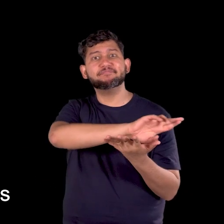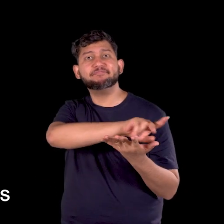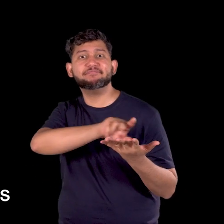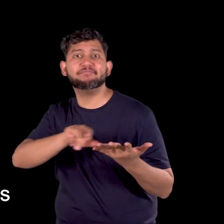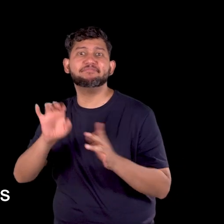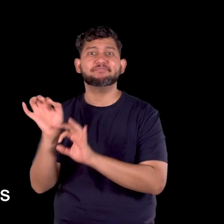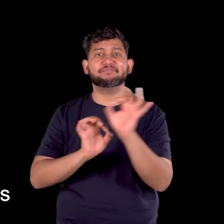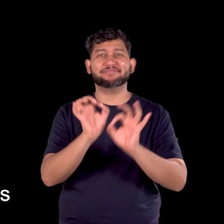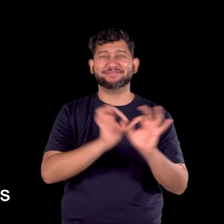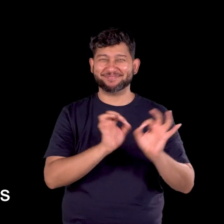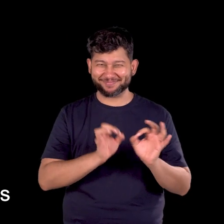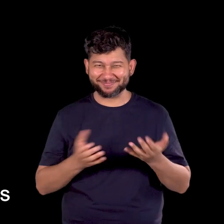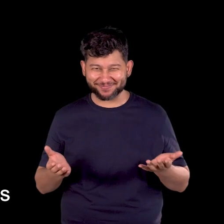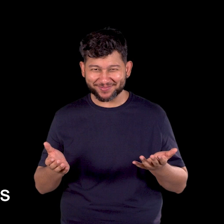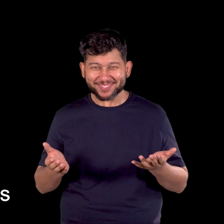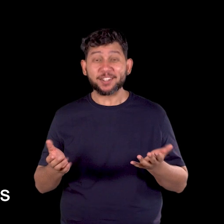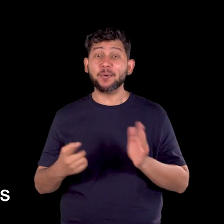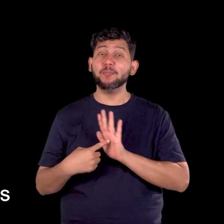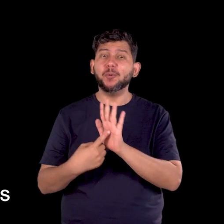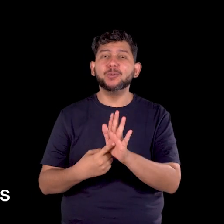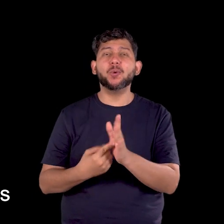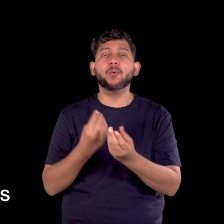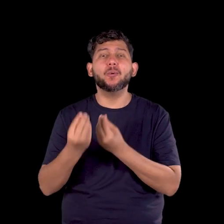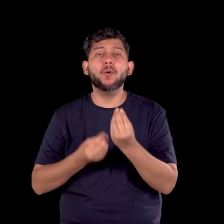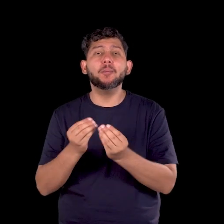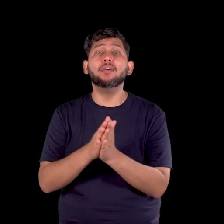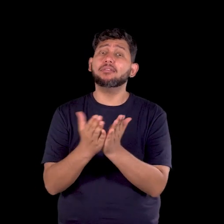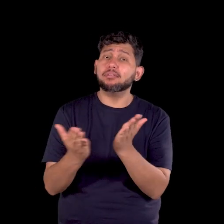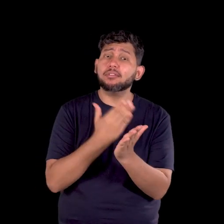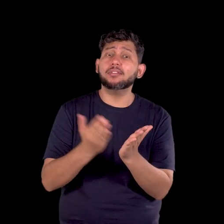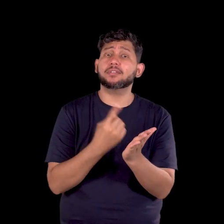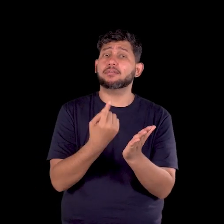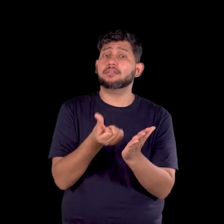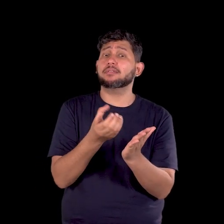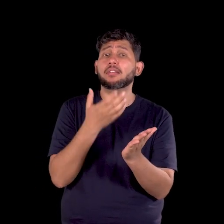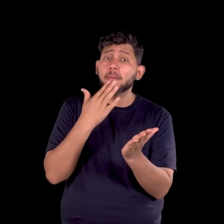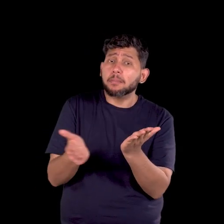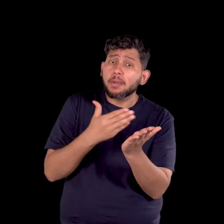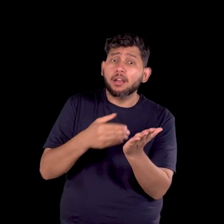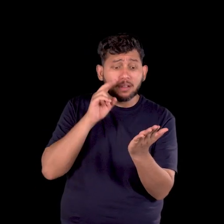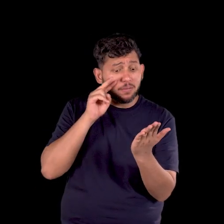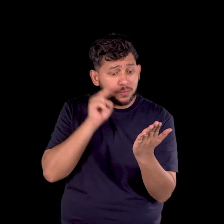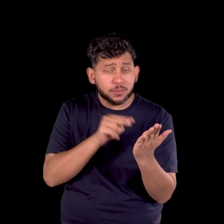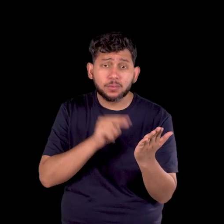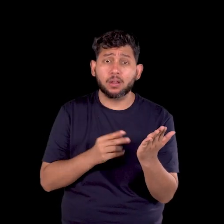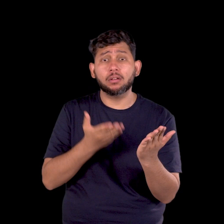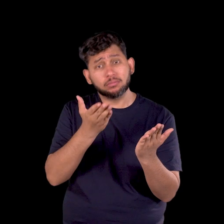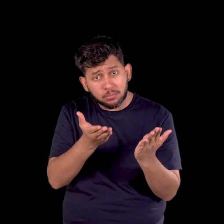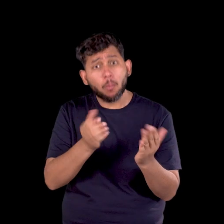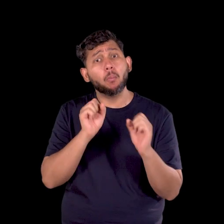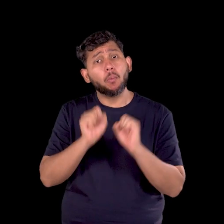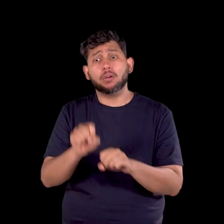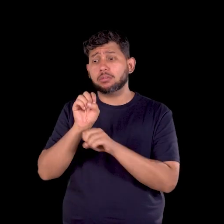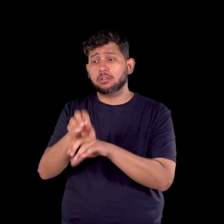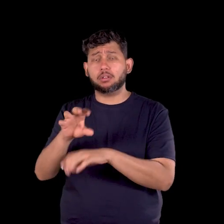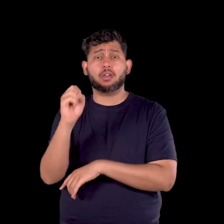rico universo com personagens, descobertas e invenções foi cuidadosamente registrado no livro de 160 páginas,